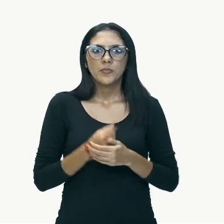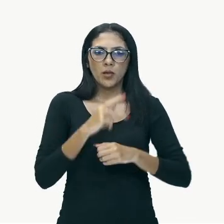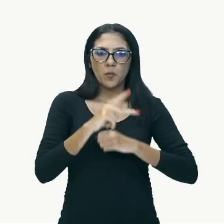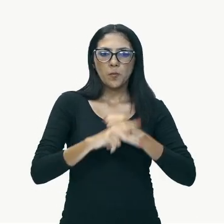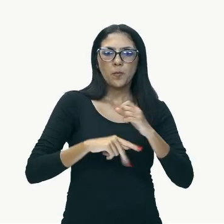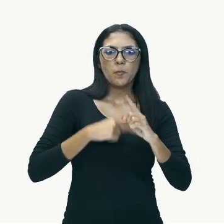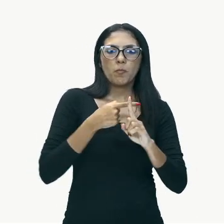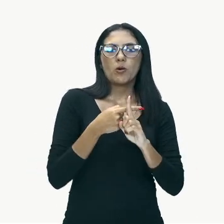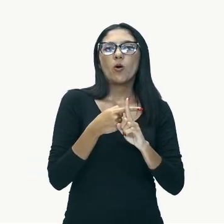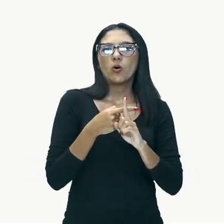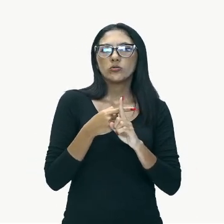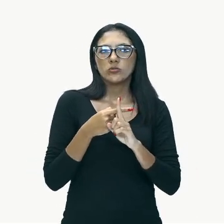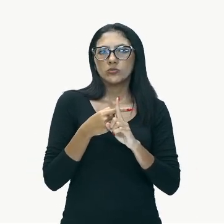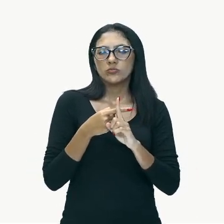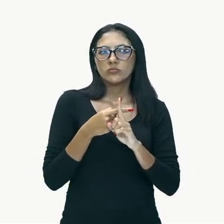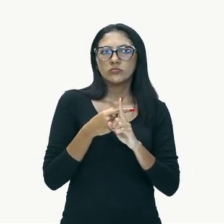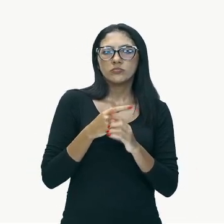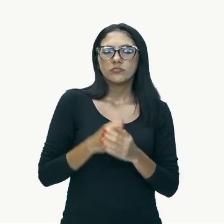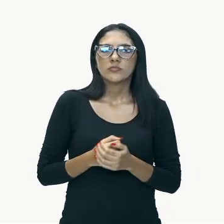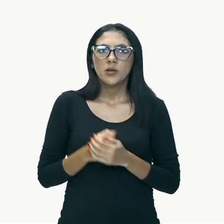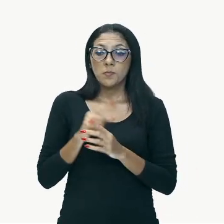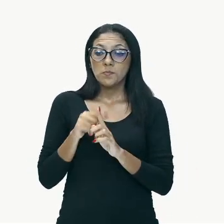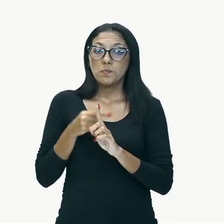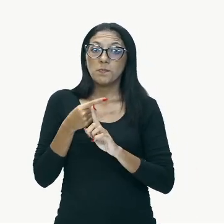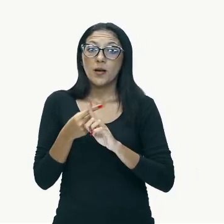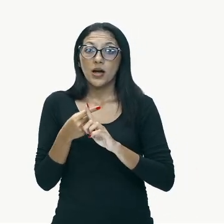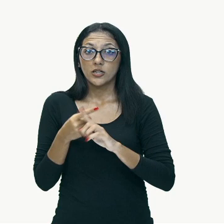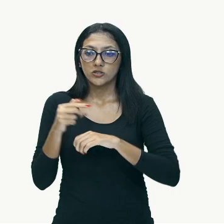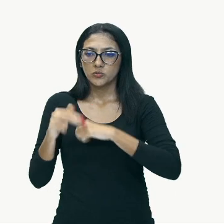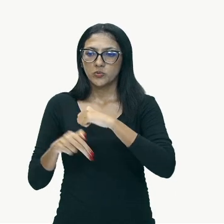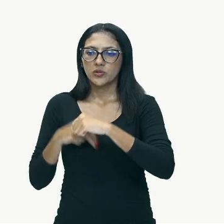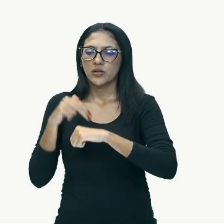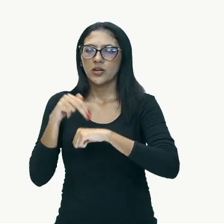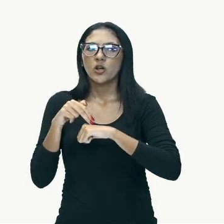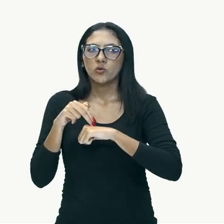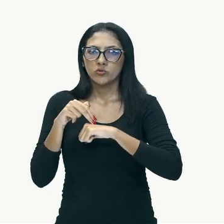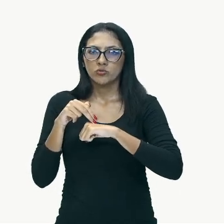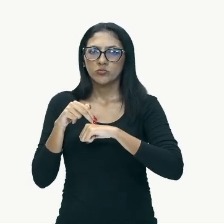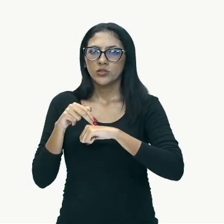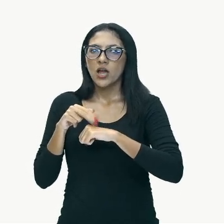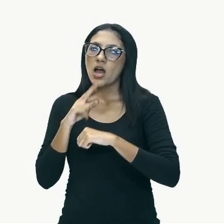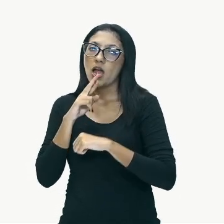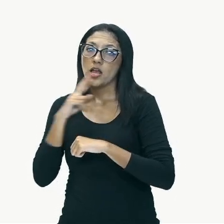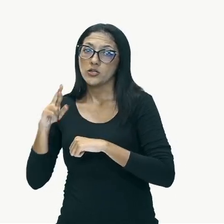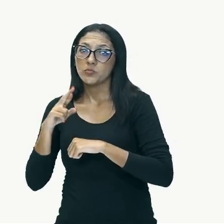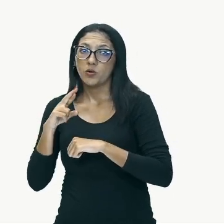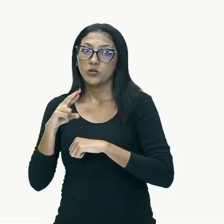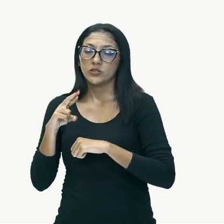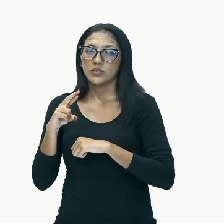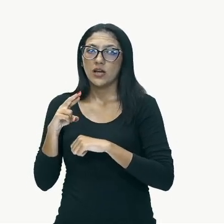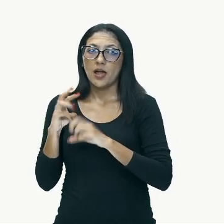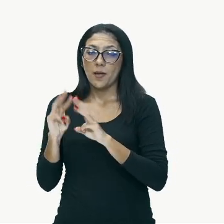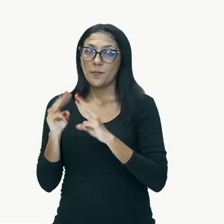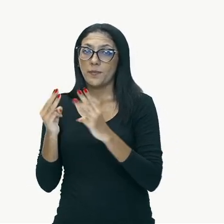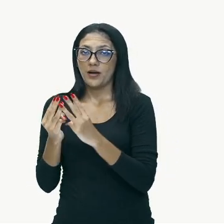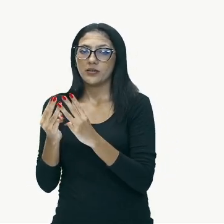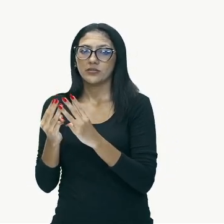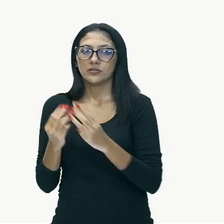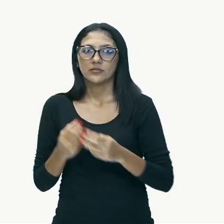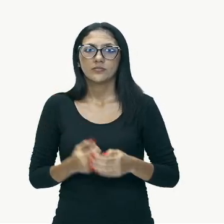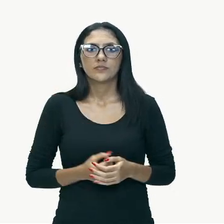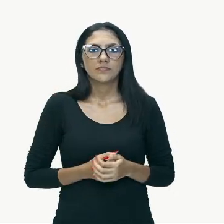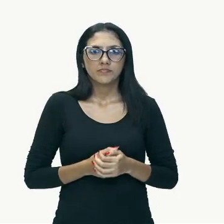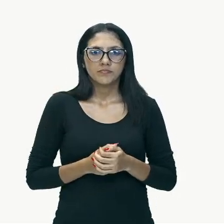vão dar a massa. Beleza. Já os elétrons, eles estão ao redor aqui do